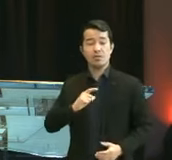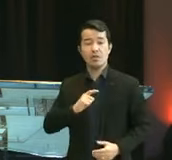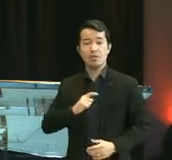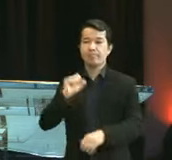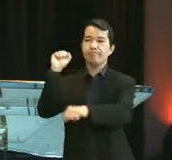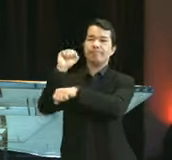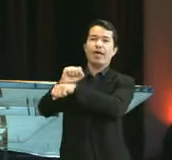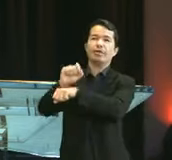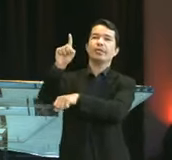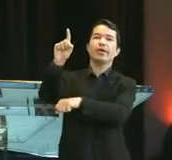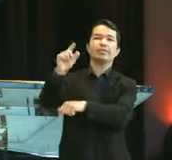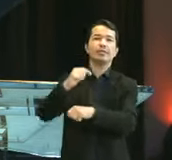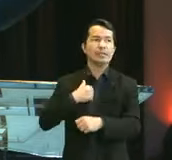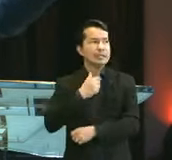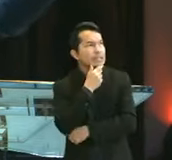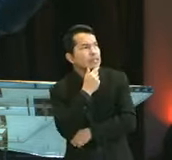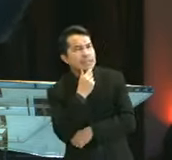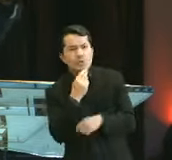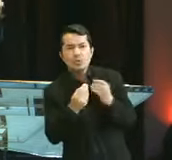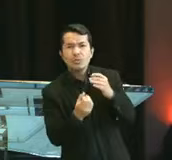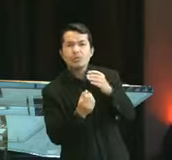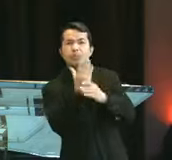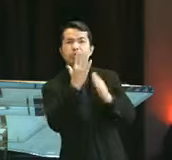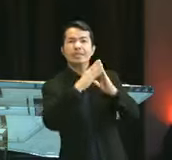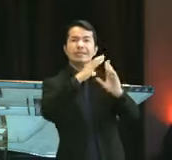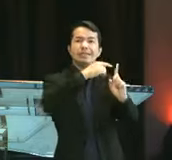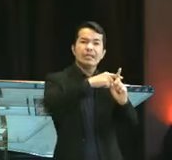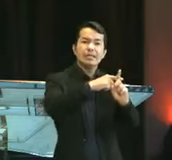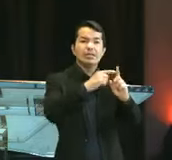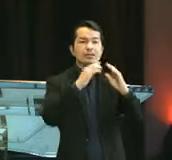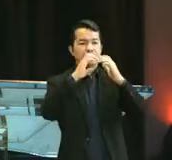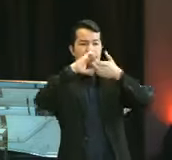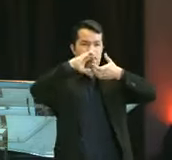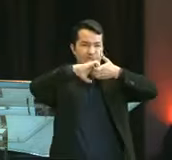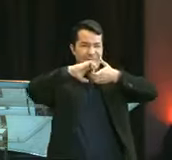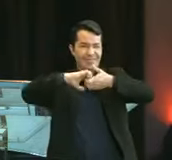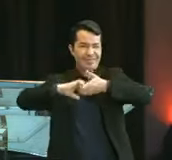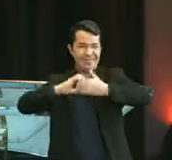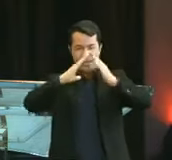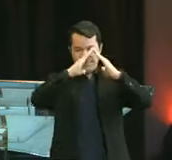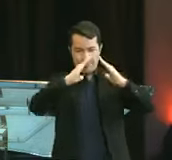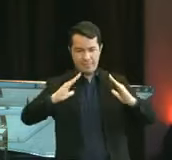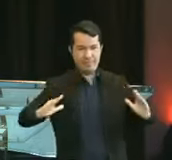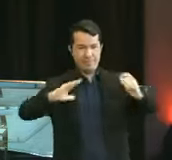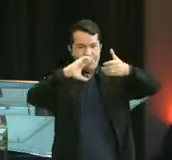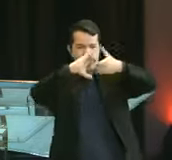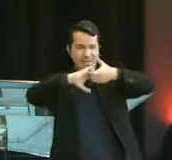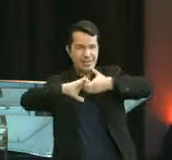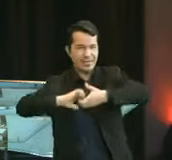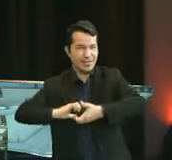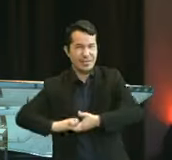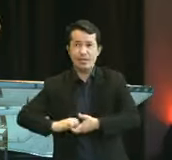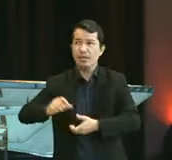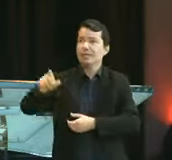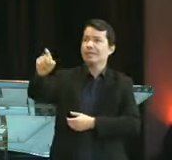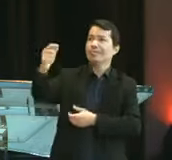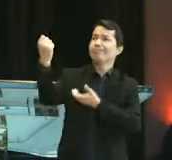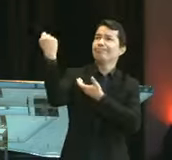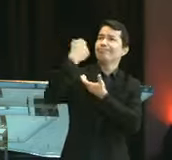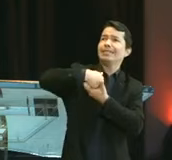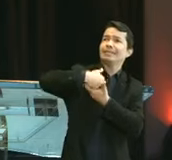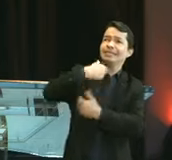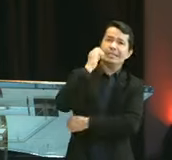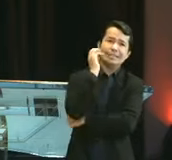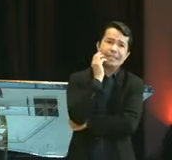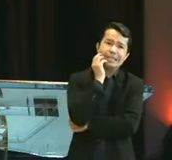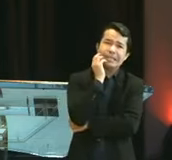Ele tinha que construir os telhados, ele levantava as paredes e essa missão, esse